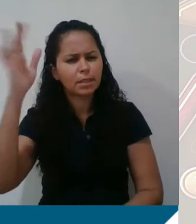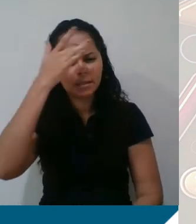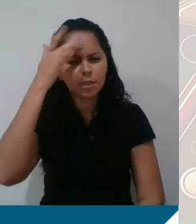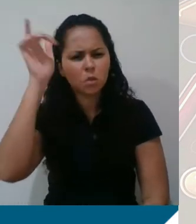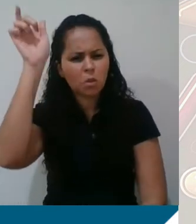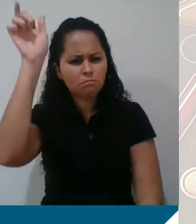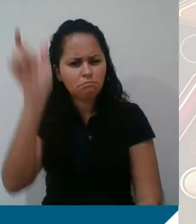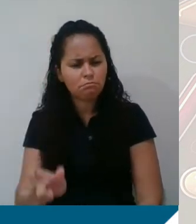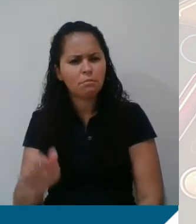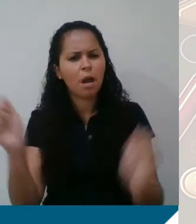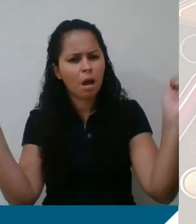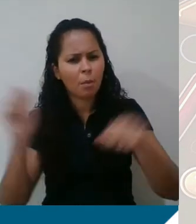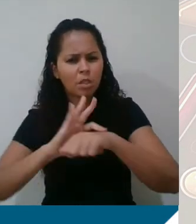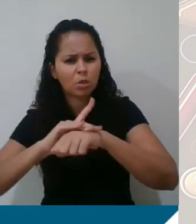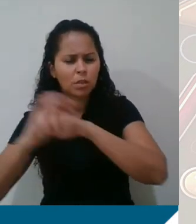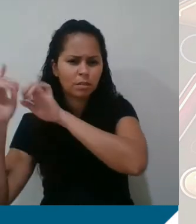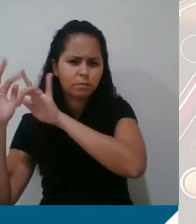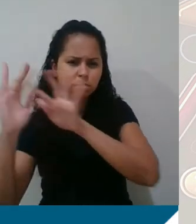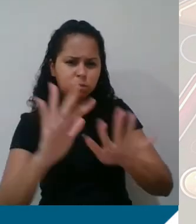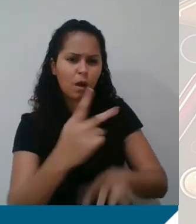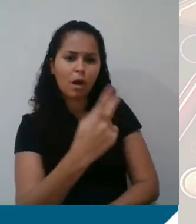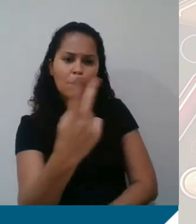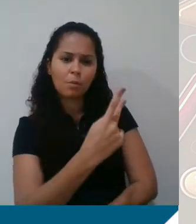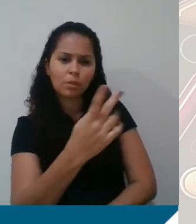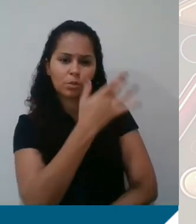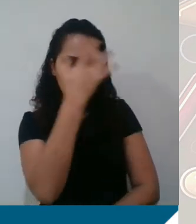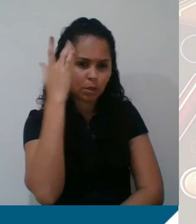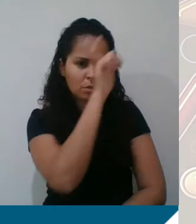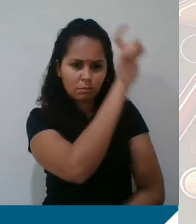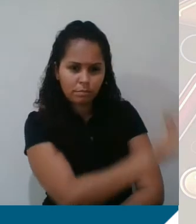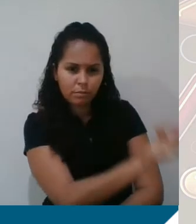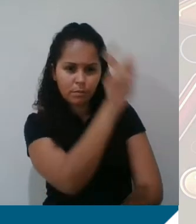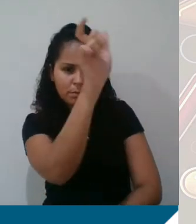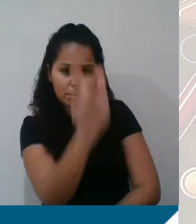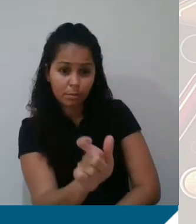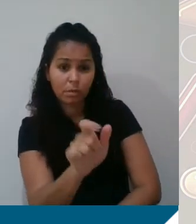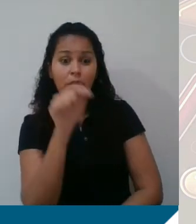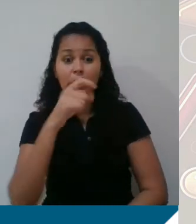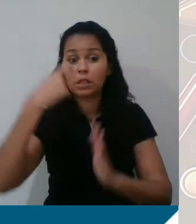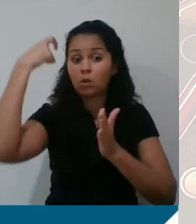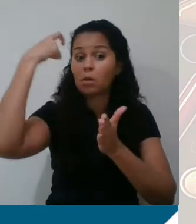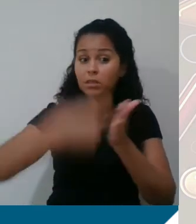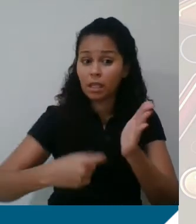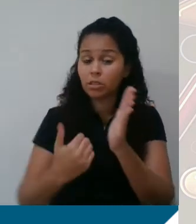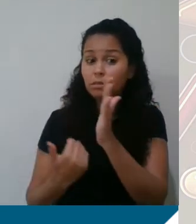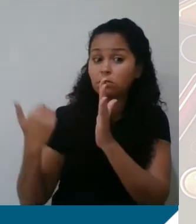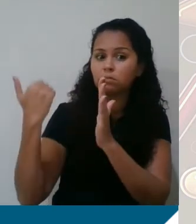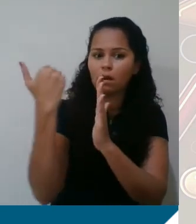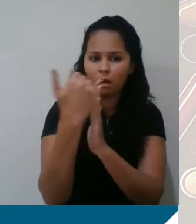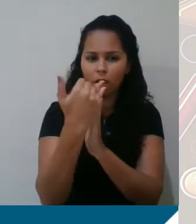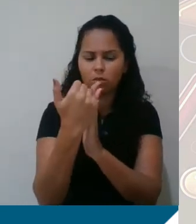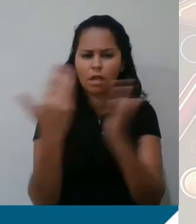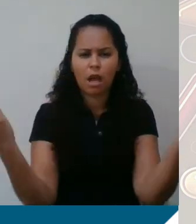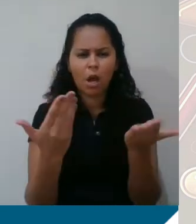Bem, suponha que uma pessoa ela transmita o vírus para outras duas pessoas, em média, o que é uma taxa muito alta,